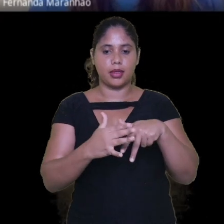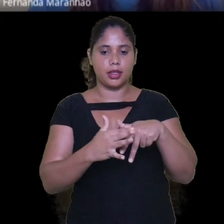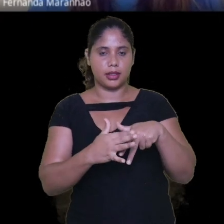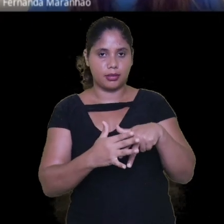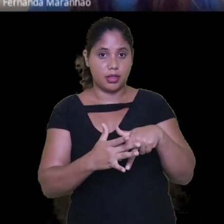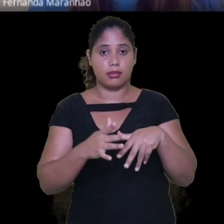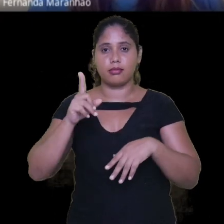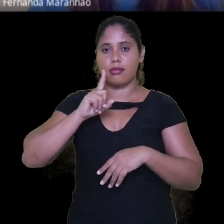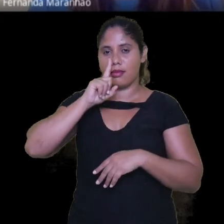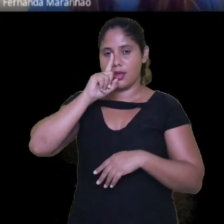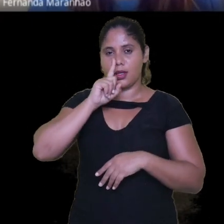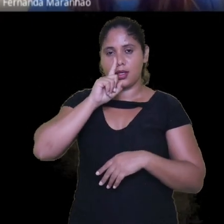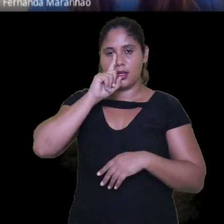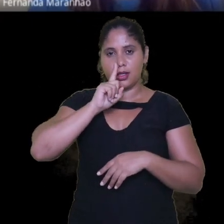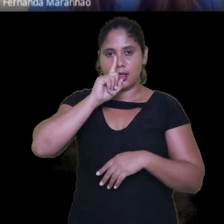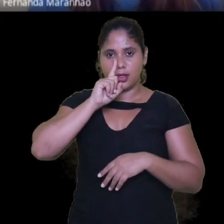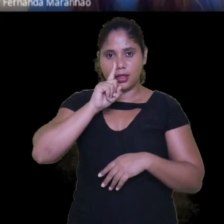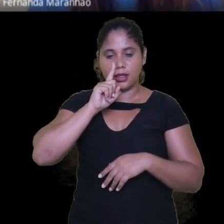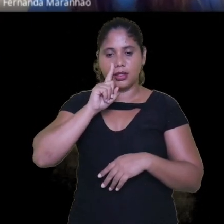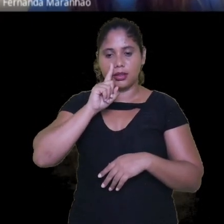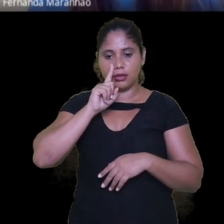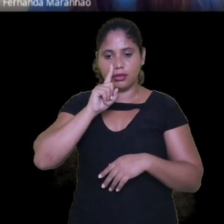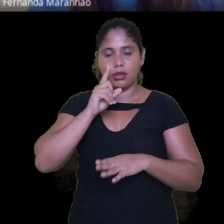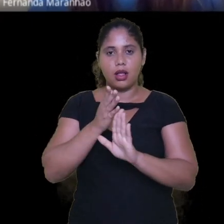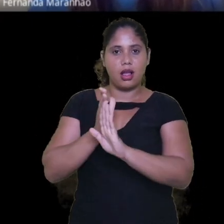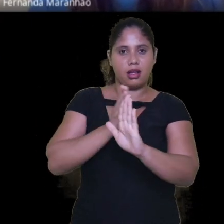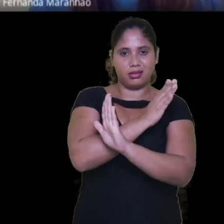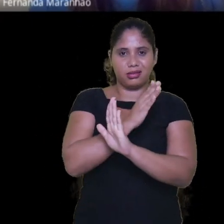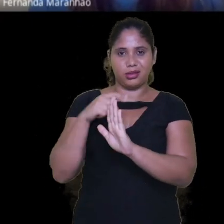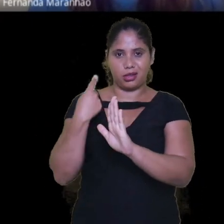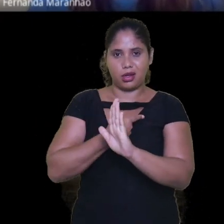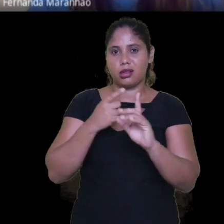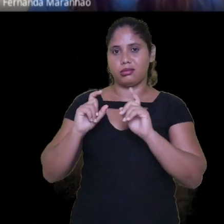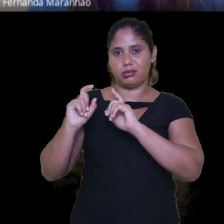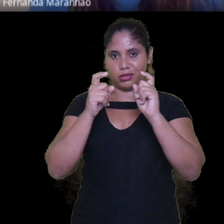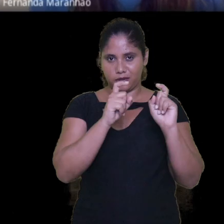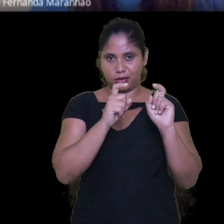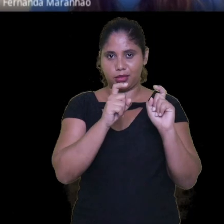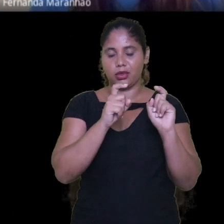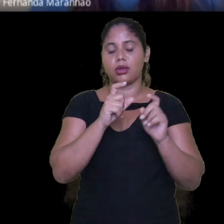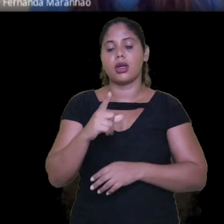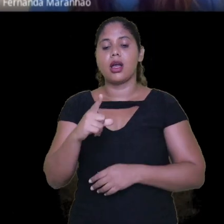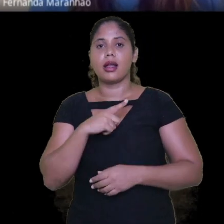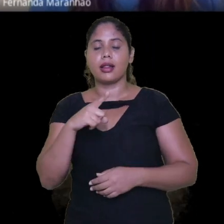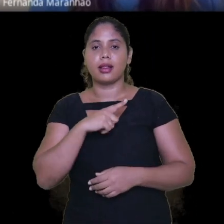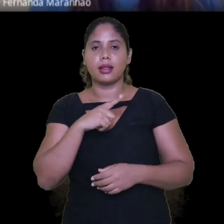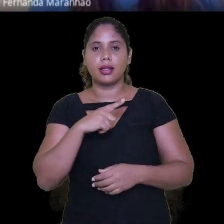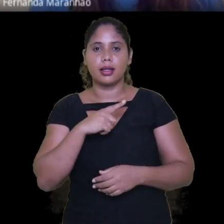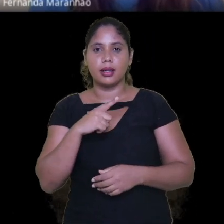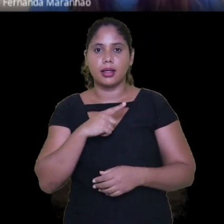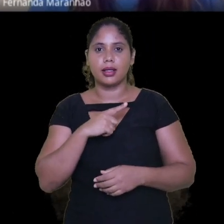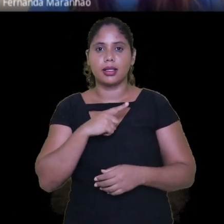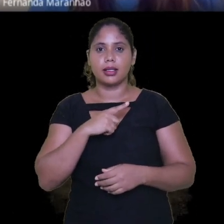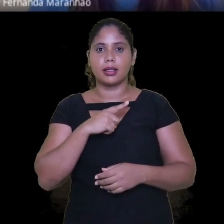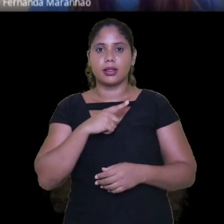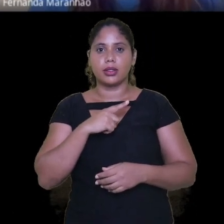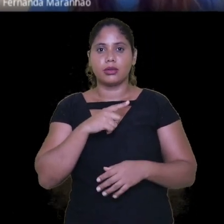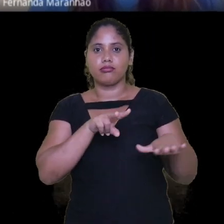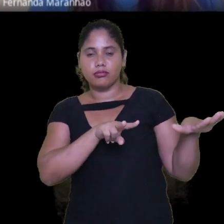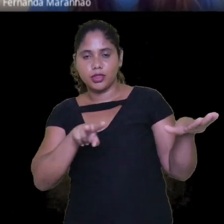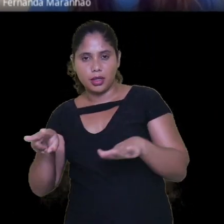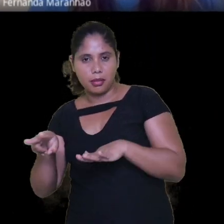meio. Por que estou enfatizando essa informação? Porque existem publicações como o ASPER Trial, que é um grande